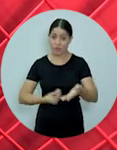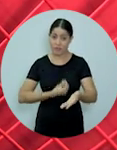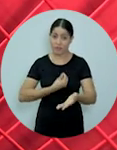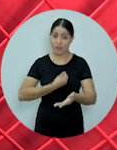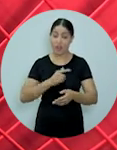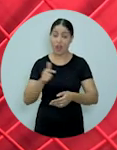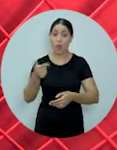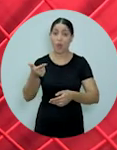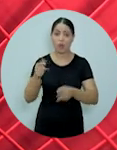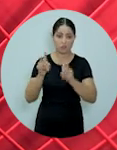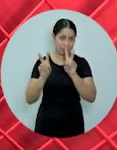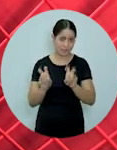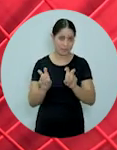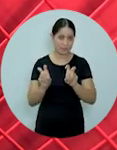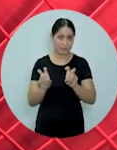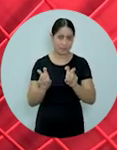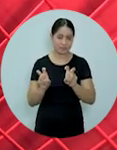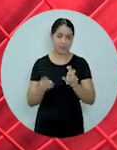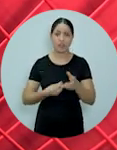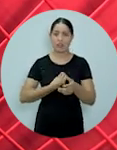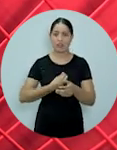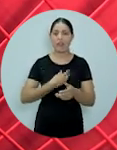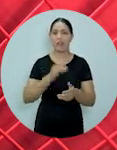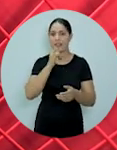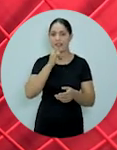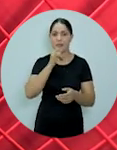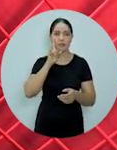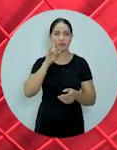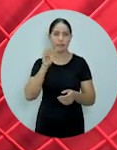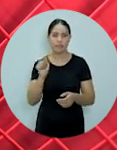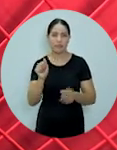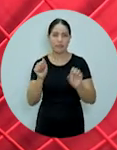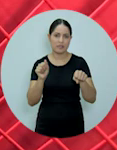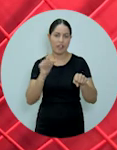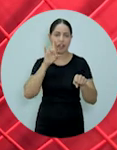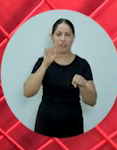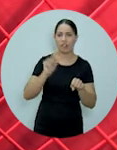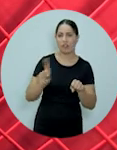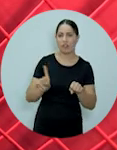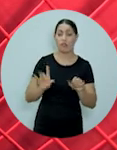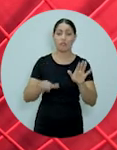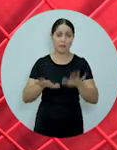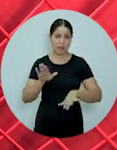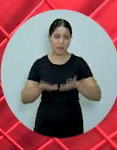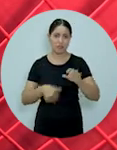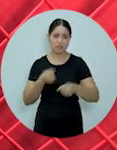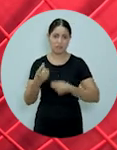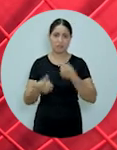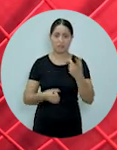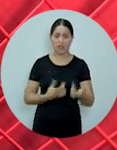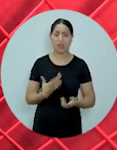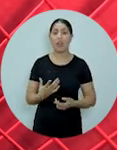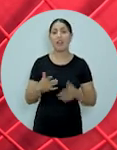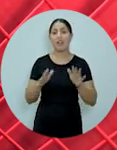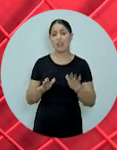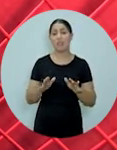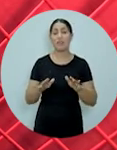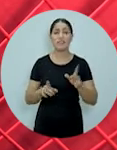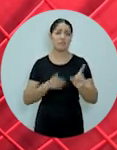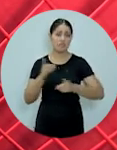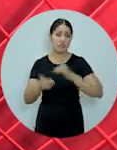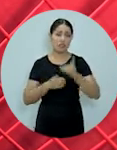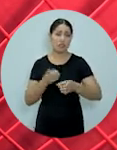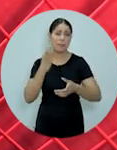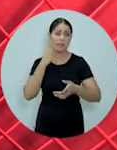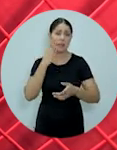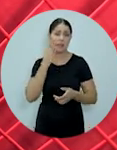é outra situação, não necessariamente dia sim, dia não, uma semana sim, uma semana não. A convivência vai ser estabelecida